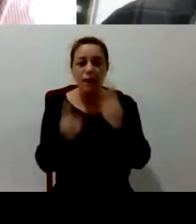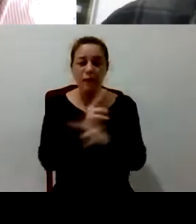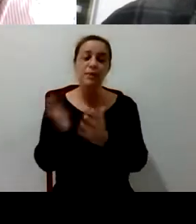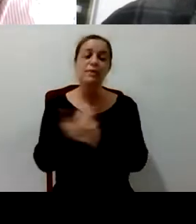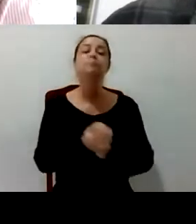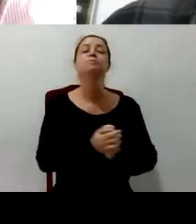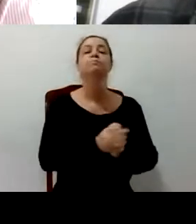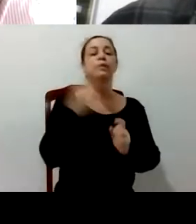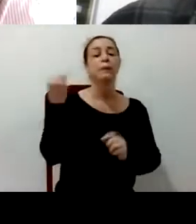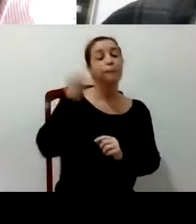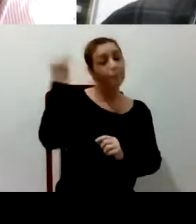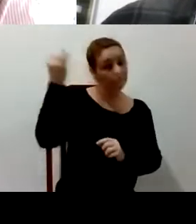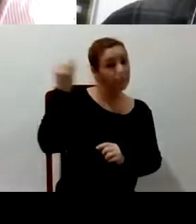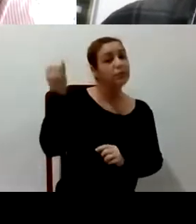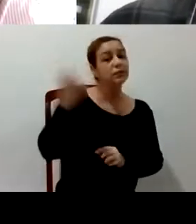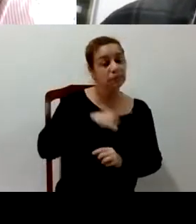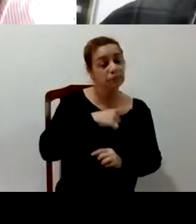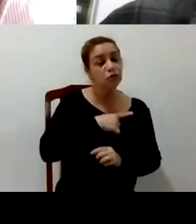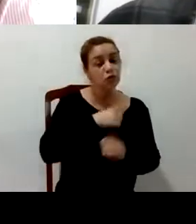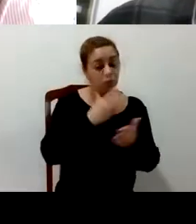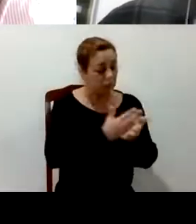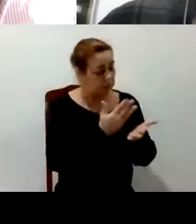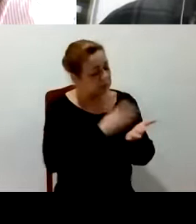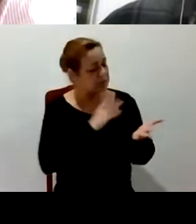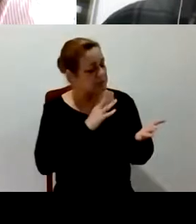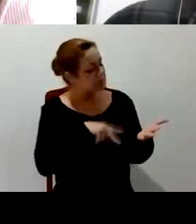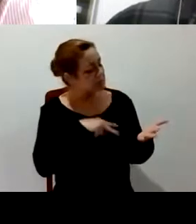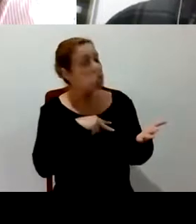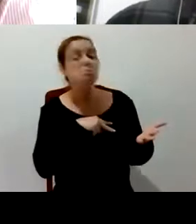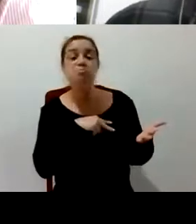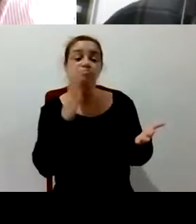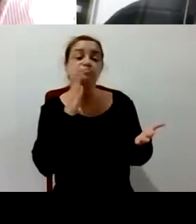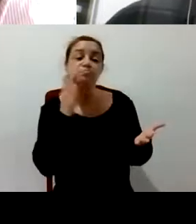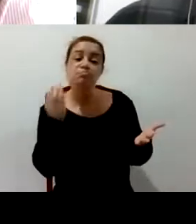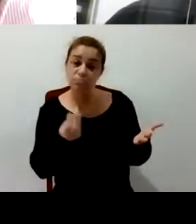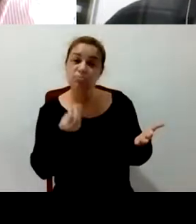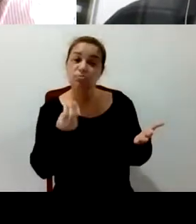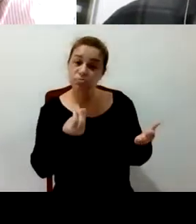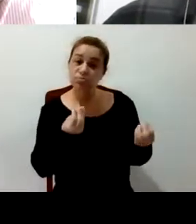mesmo não tinha lido, já conhecia o trabalho dele, mas há pouco tempo, né,